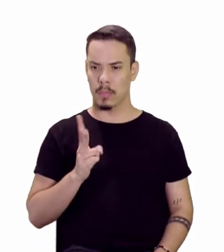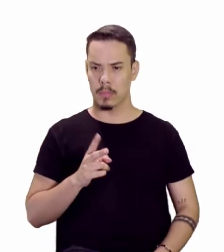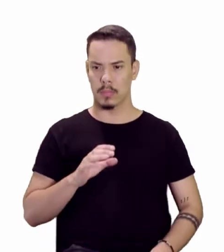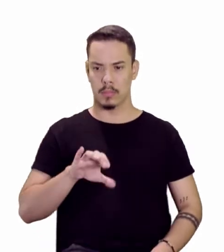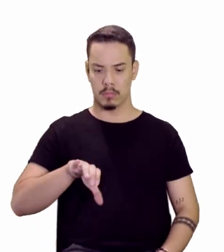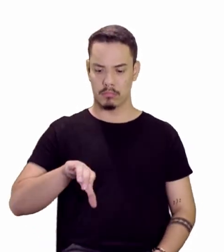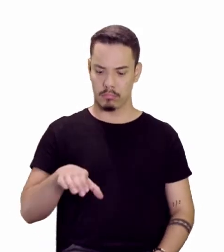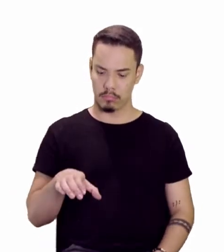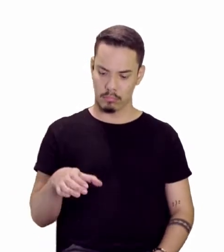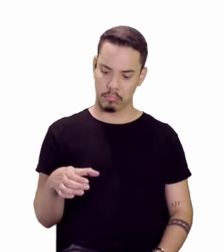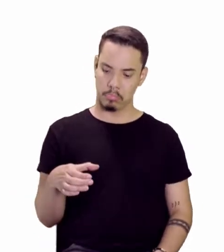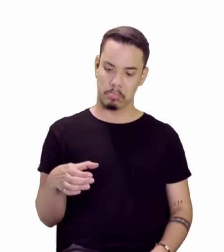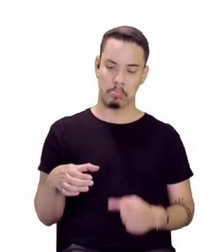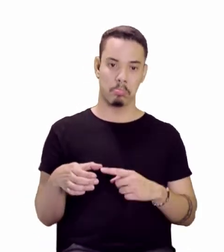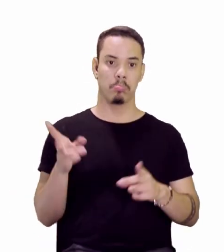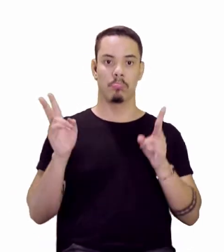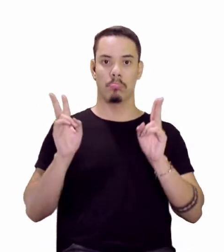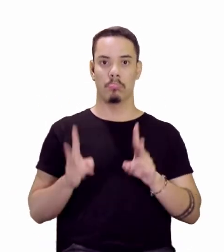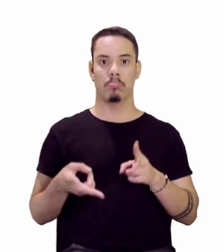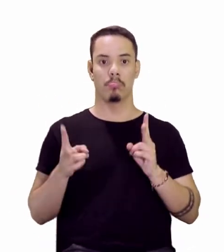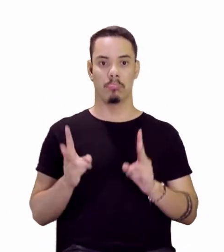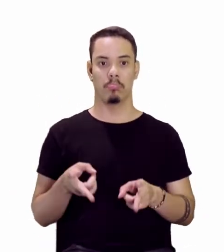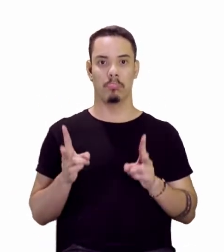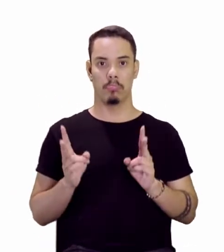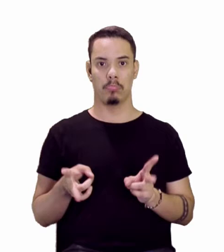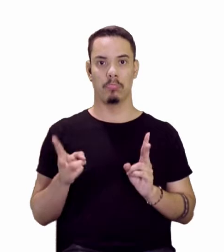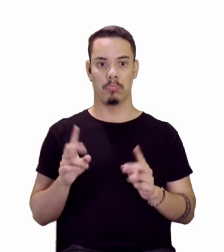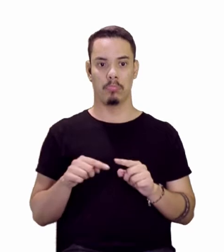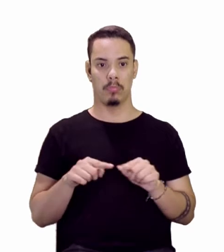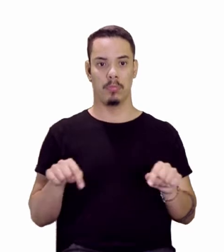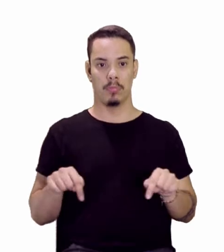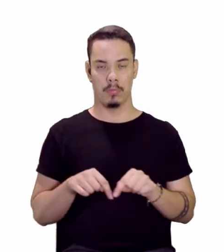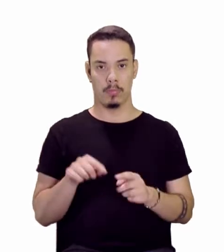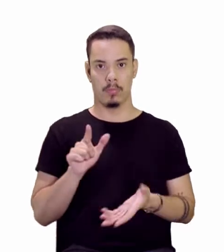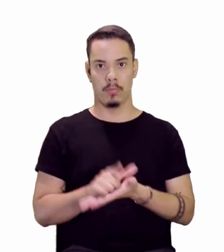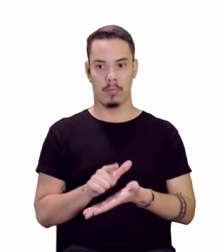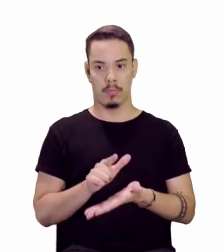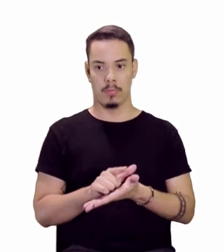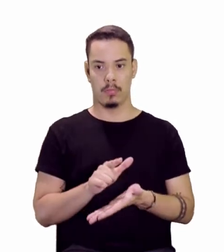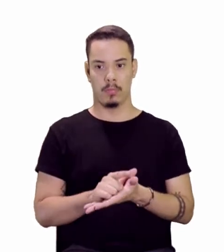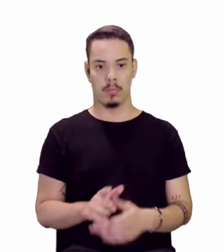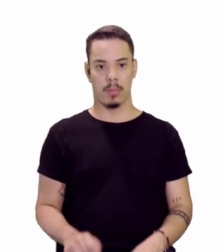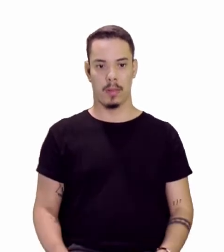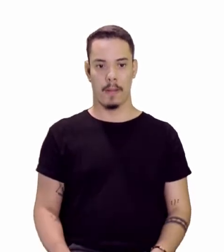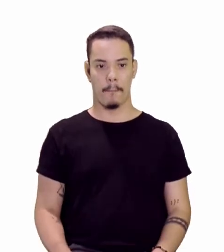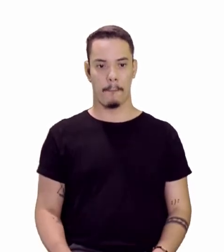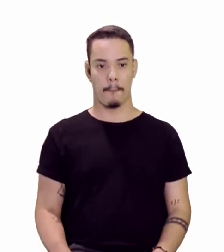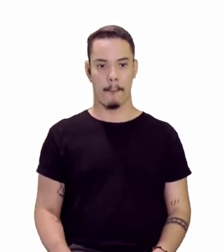ficando inclinado, o cartãozinho não soltou. Olha lá, ó. Olha lá, ó.